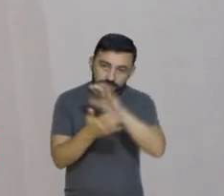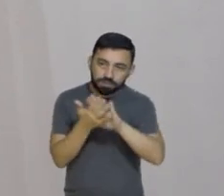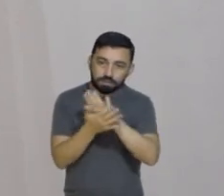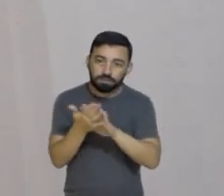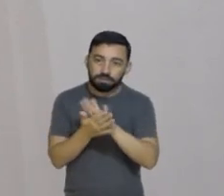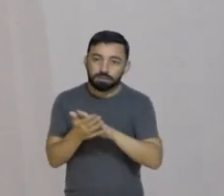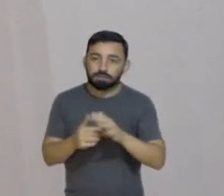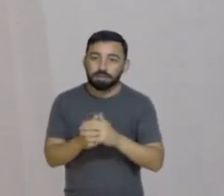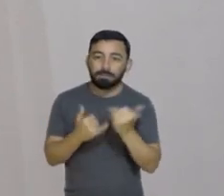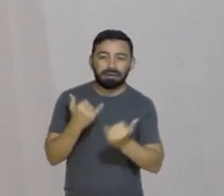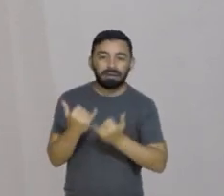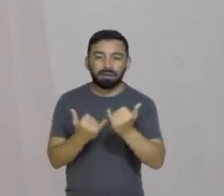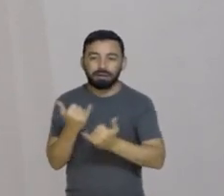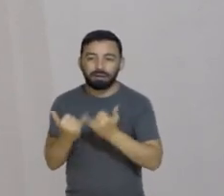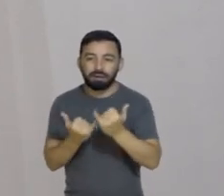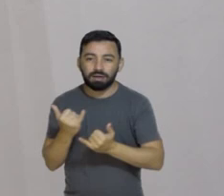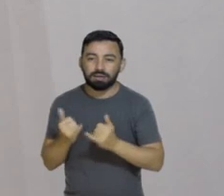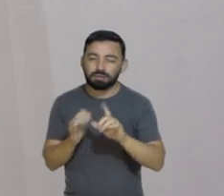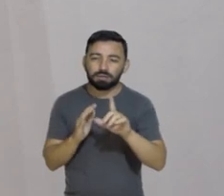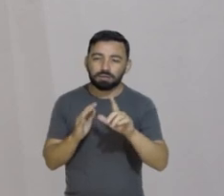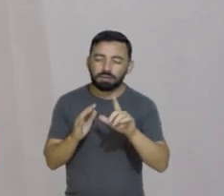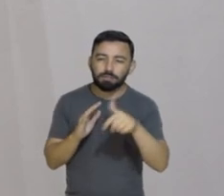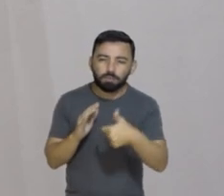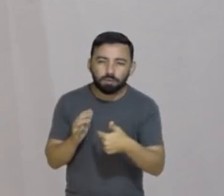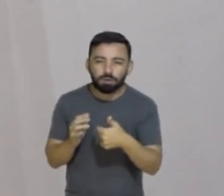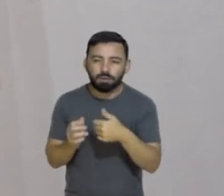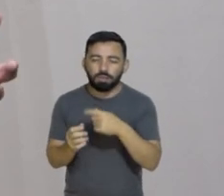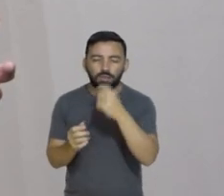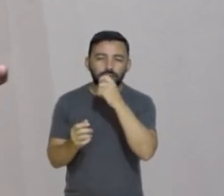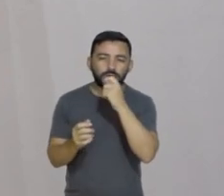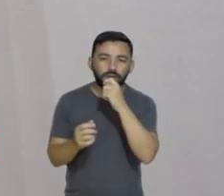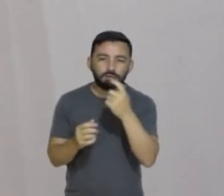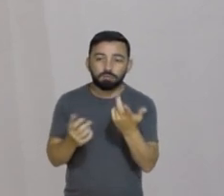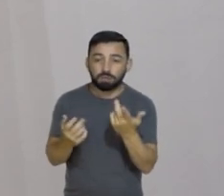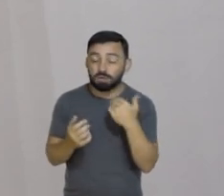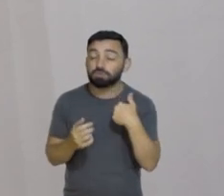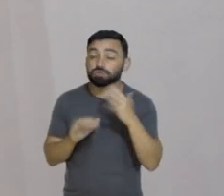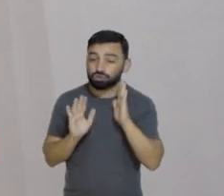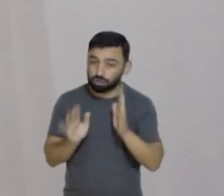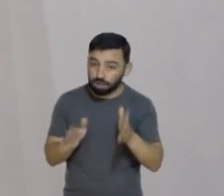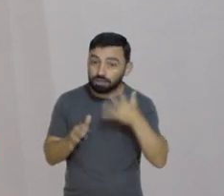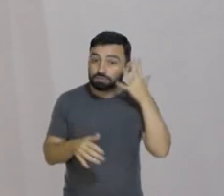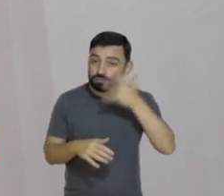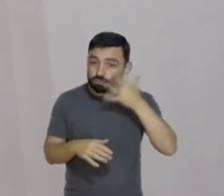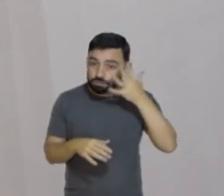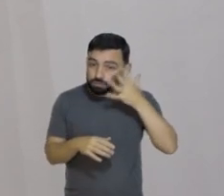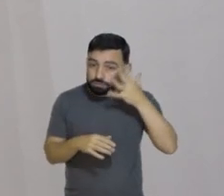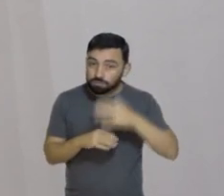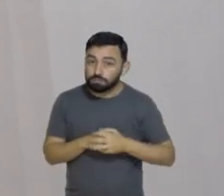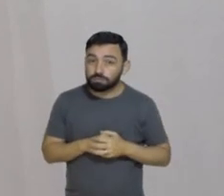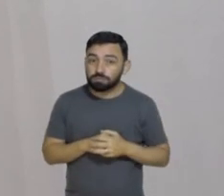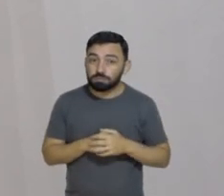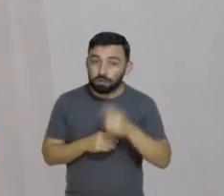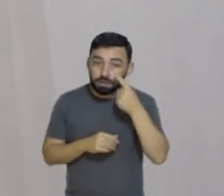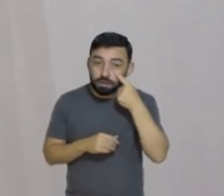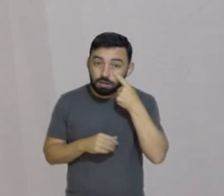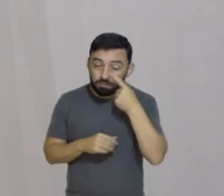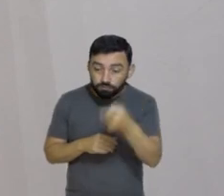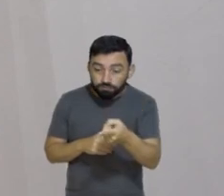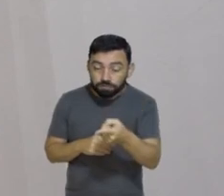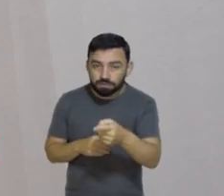lá brincando, daí fica chapado dentro da sala de aula. Eu já ministrei palestra, deputado Emerson, que o peão estava